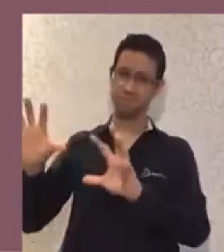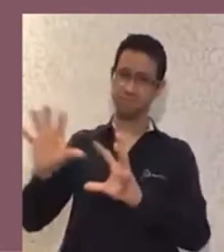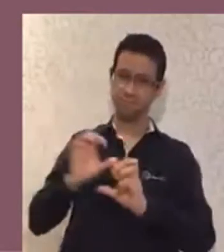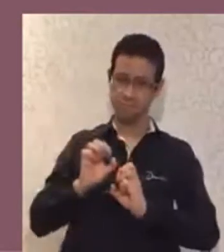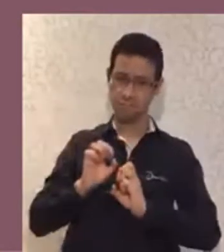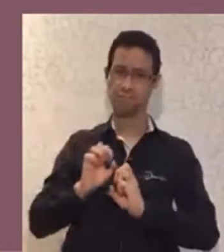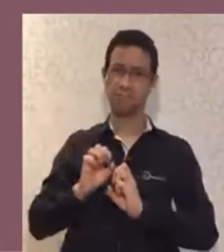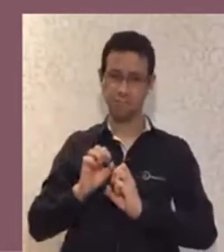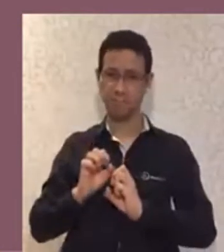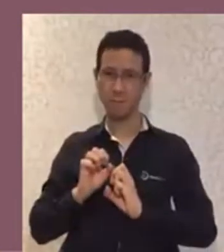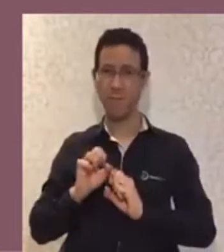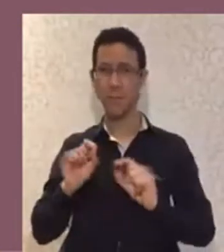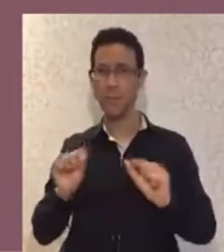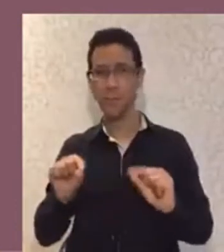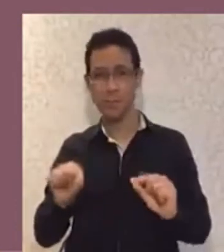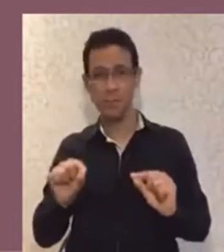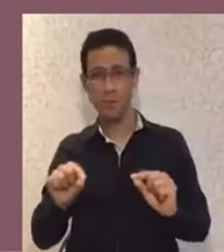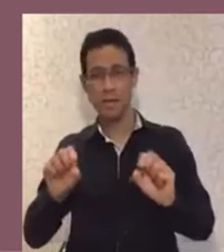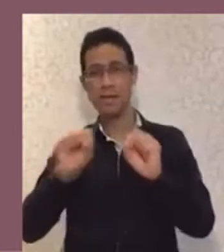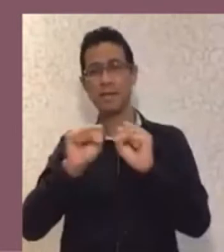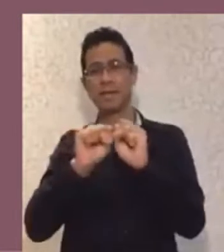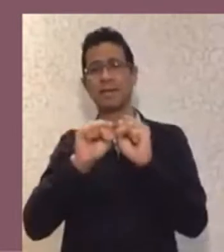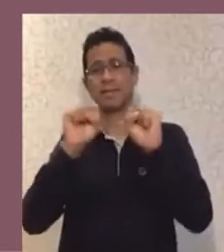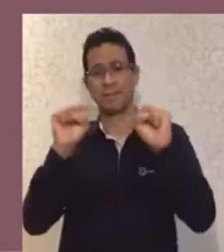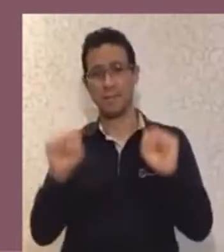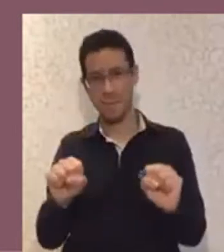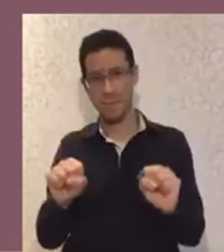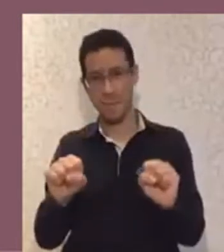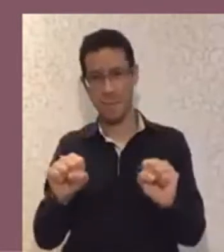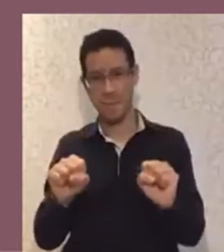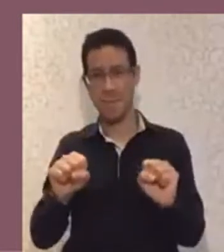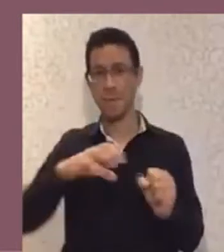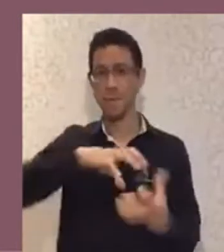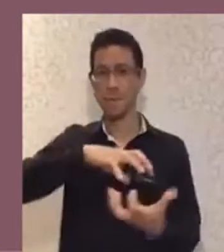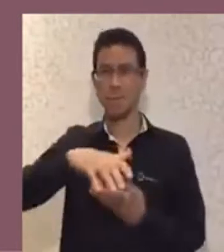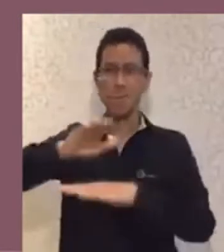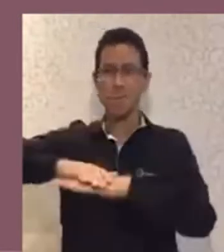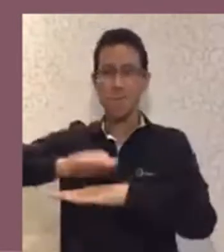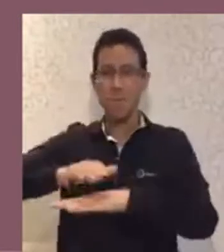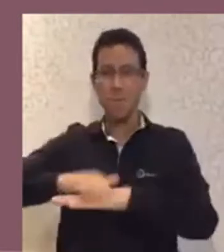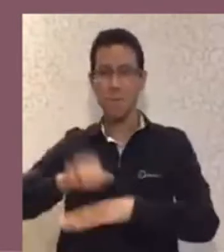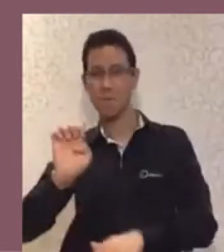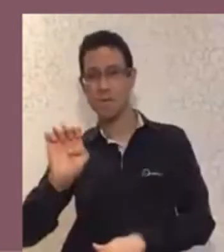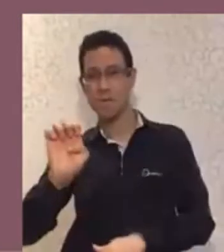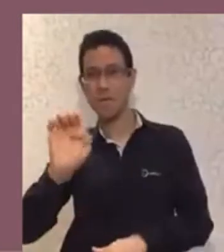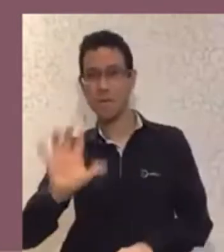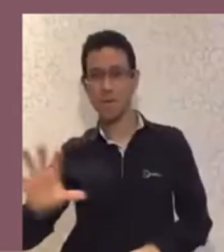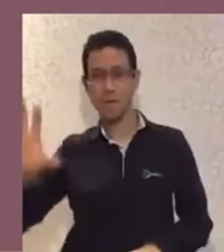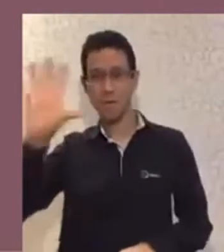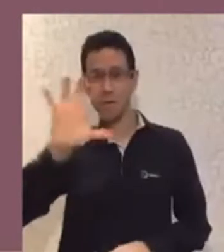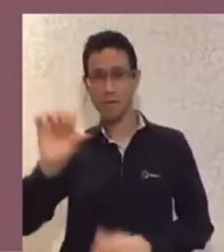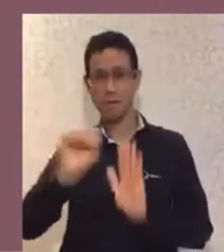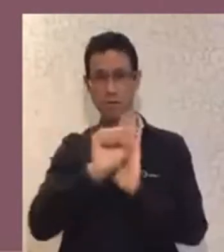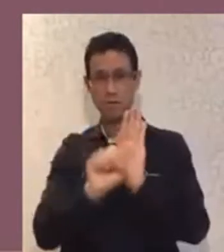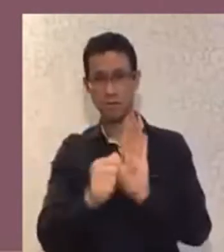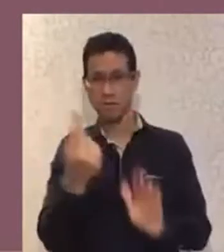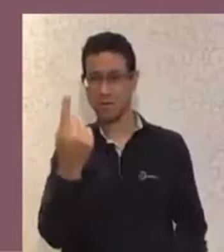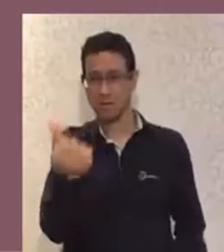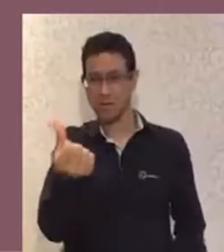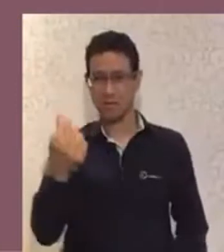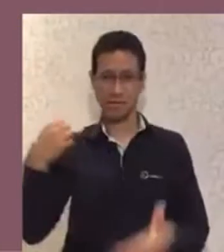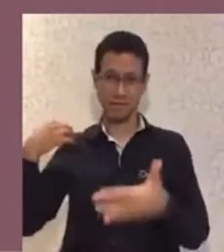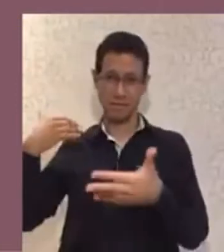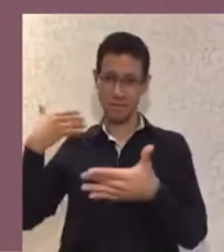o sistema mundo criado pelos europeus a partir do século XVI, e esse sistema